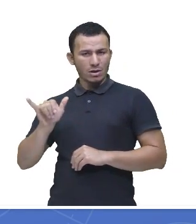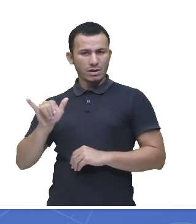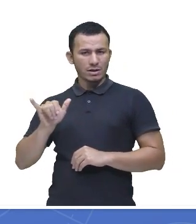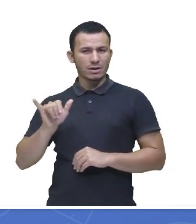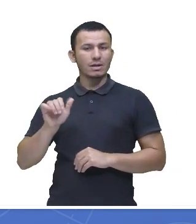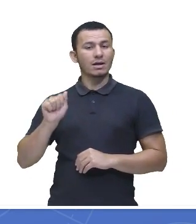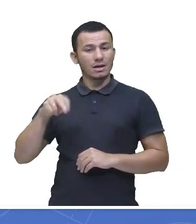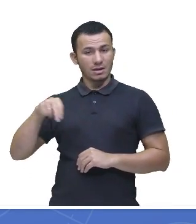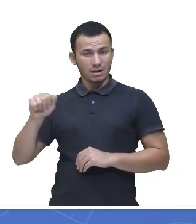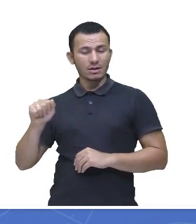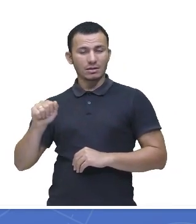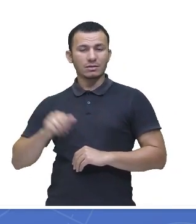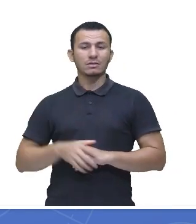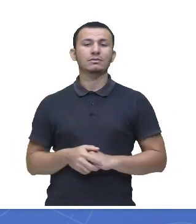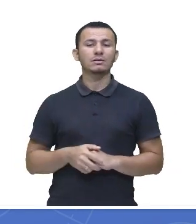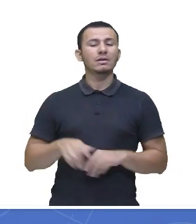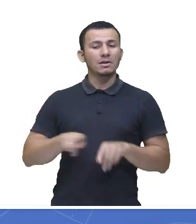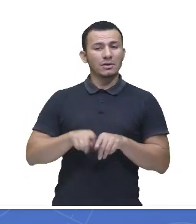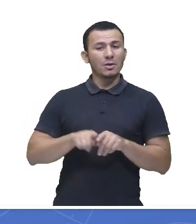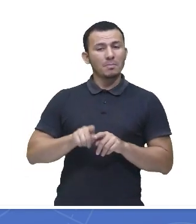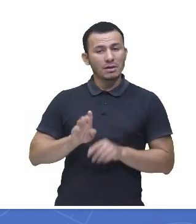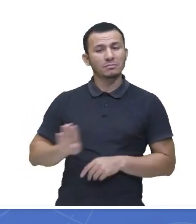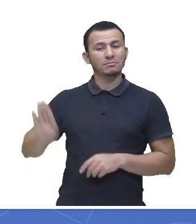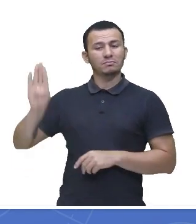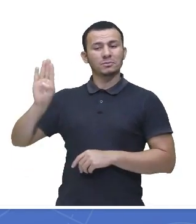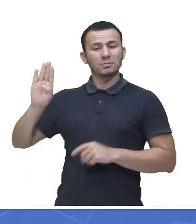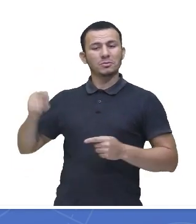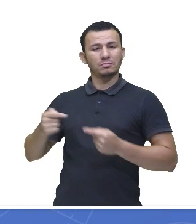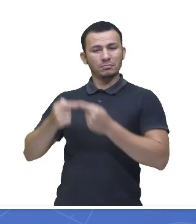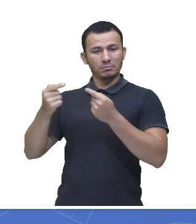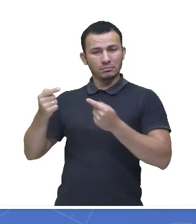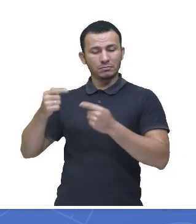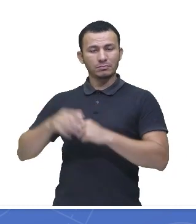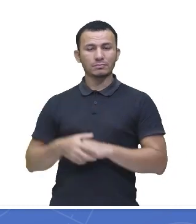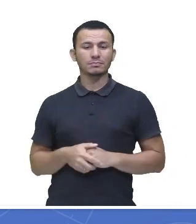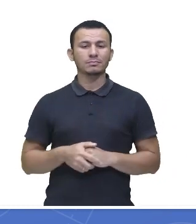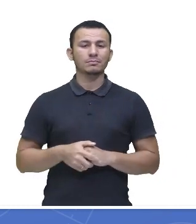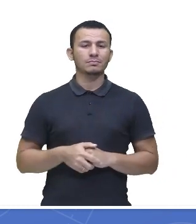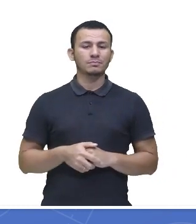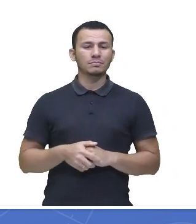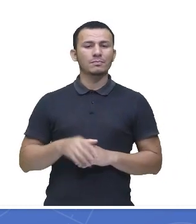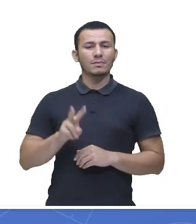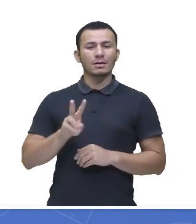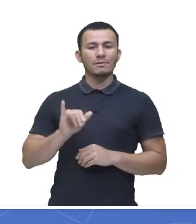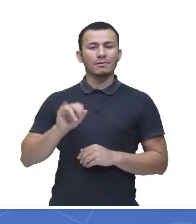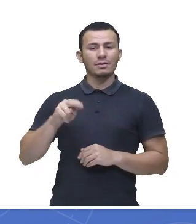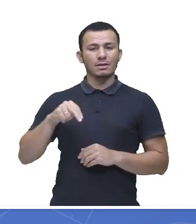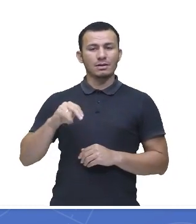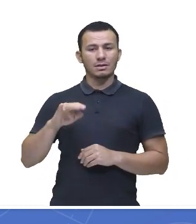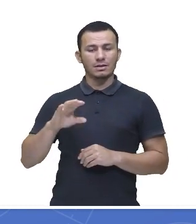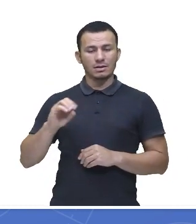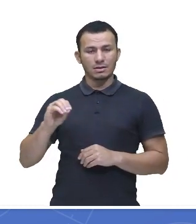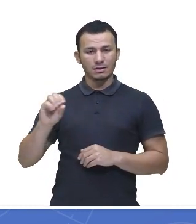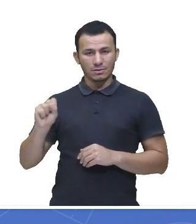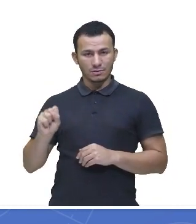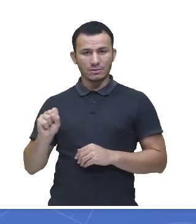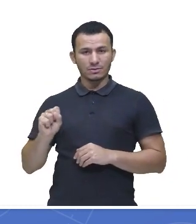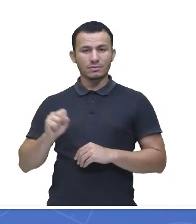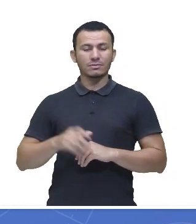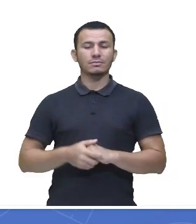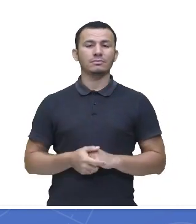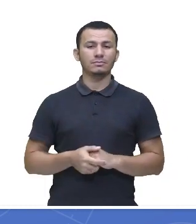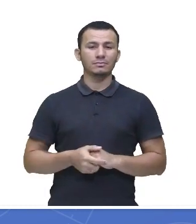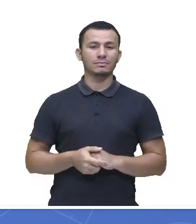Poliana, Polly, também disse que a letra B, concorda. Um monte de gente. O Vinícius, o Vini, íntima também do